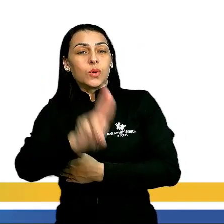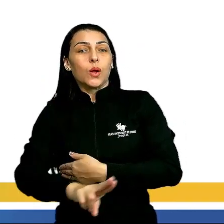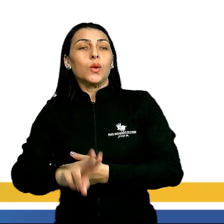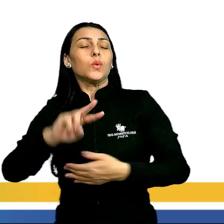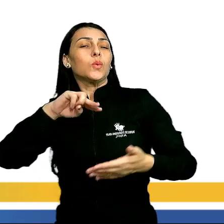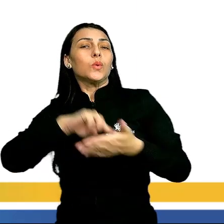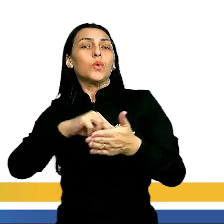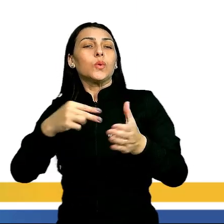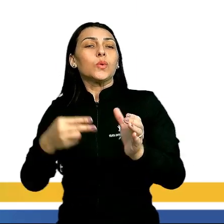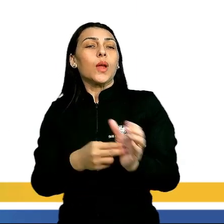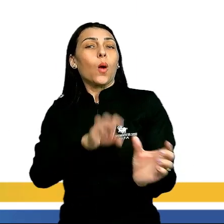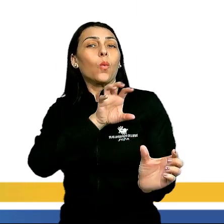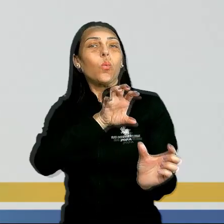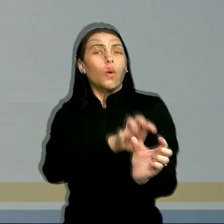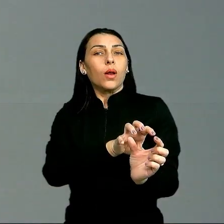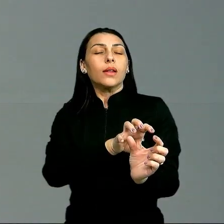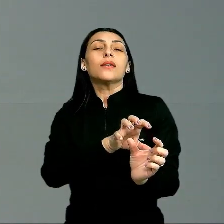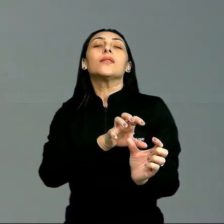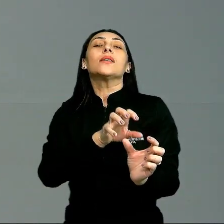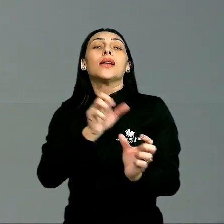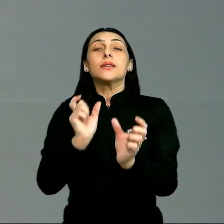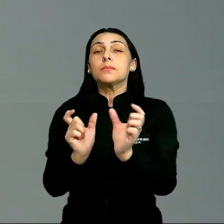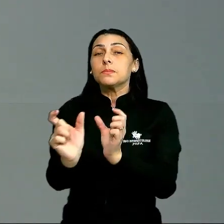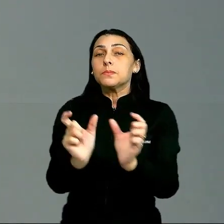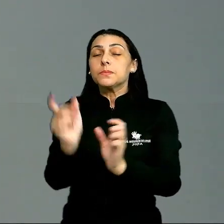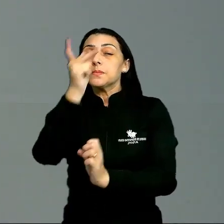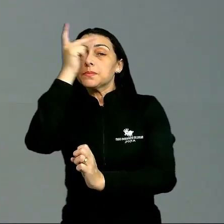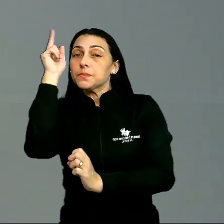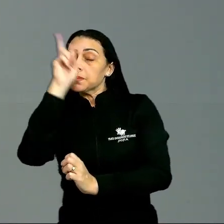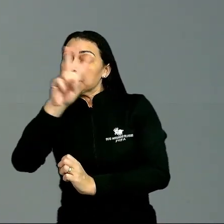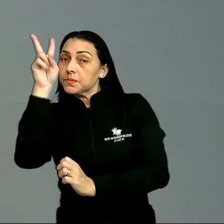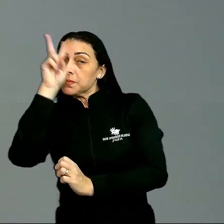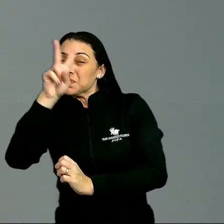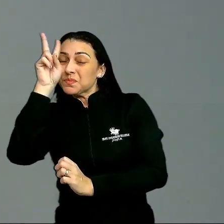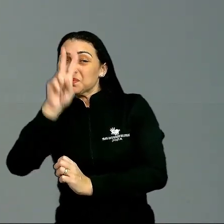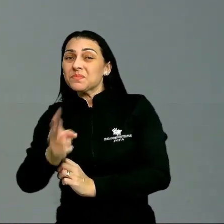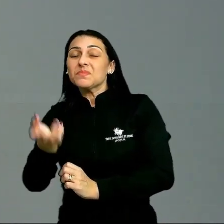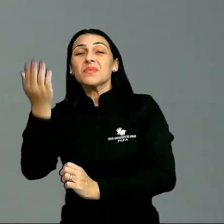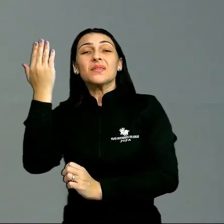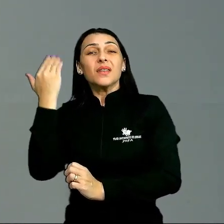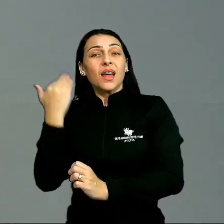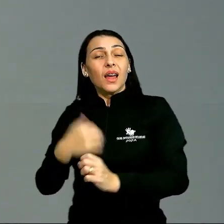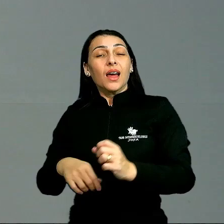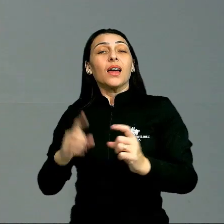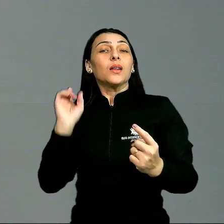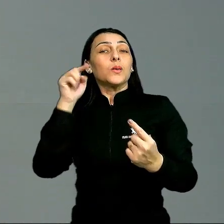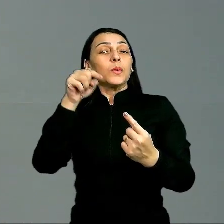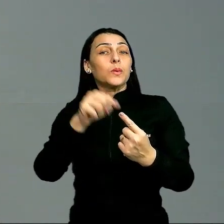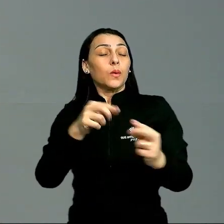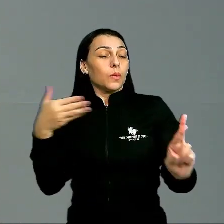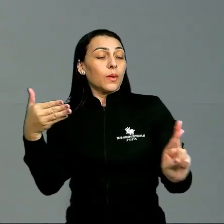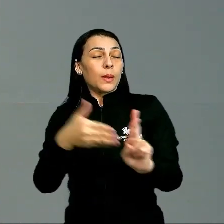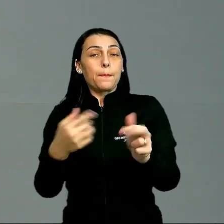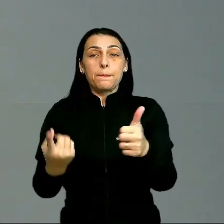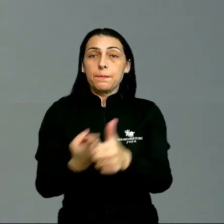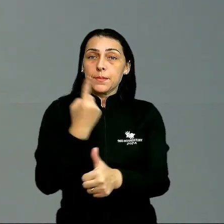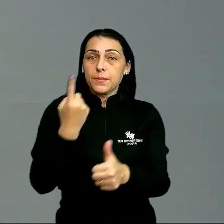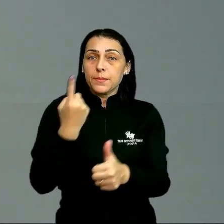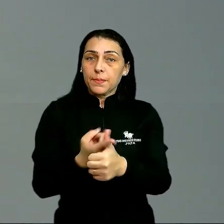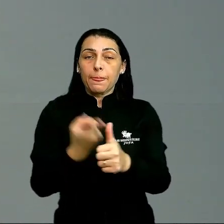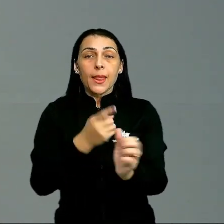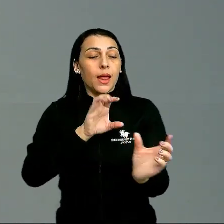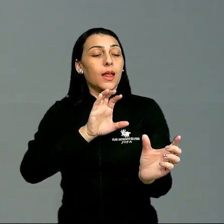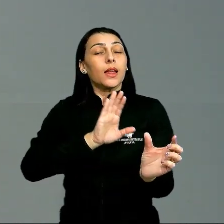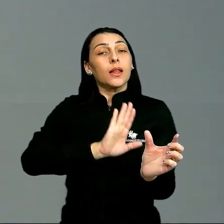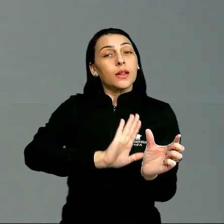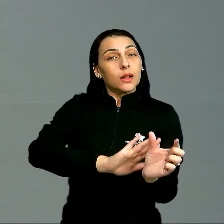sentido conotativo das palavras. Lembra que lá na função referencial, a primeira, a denotativa,